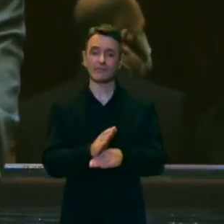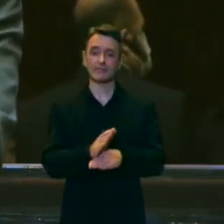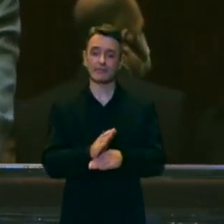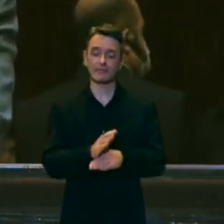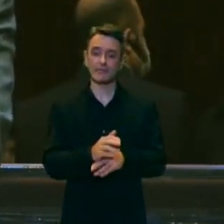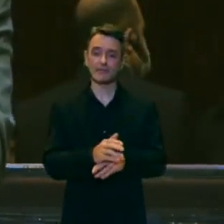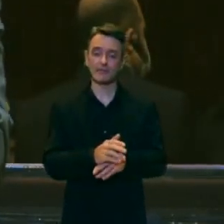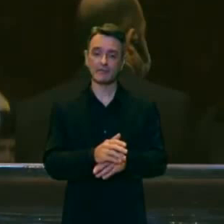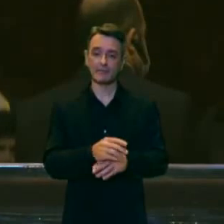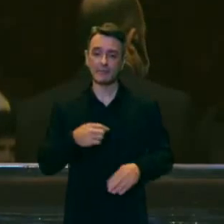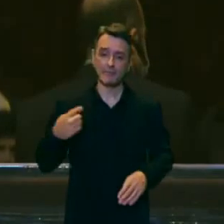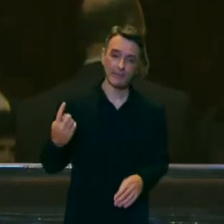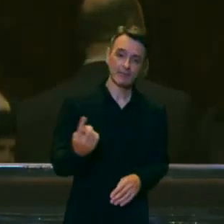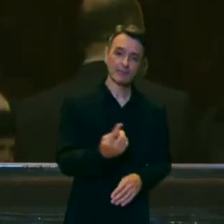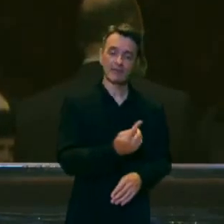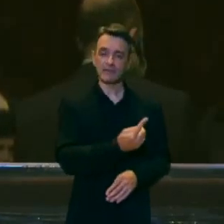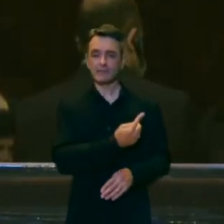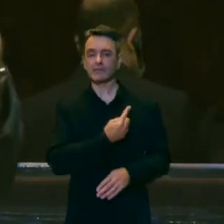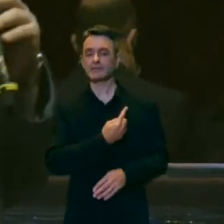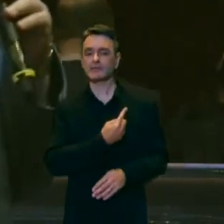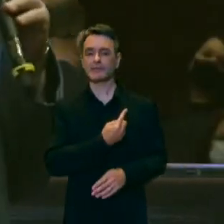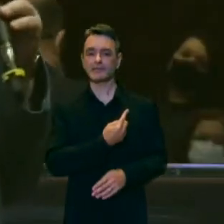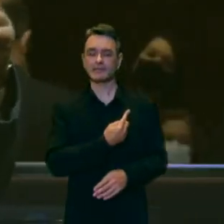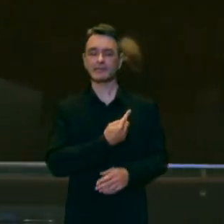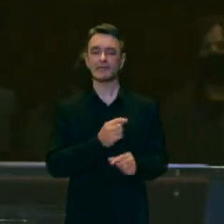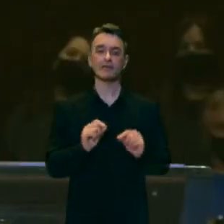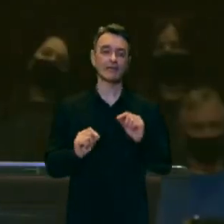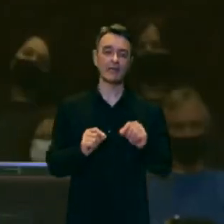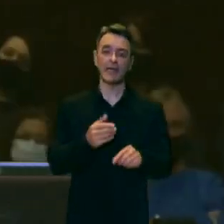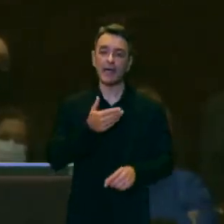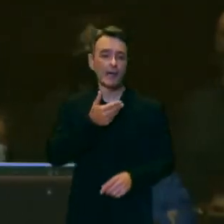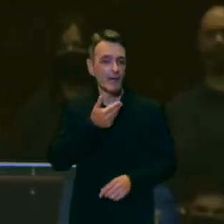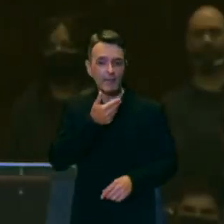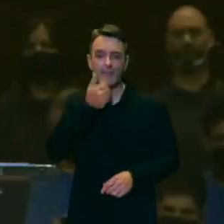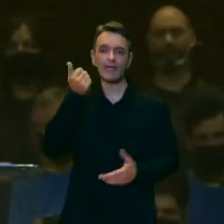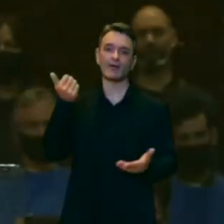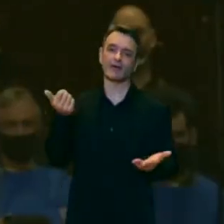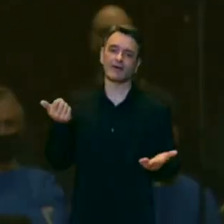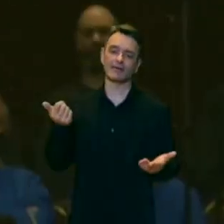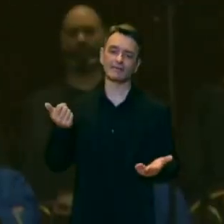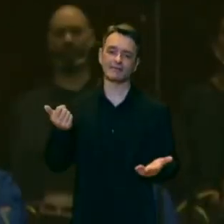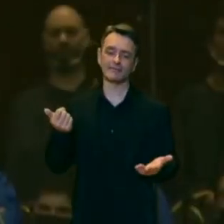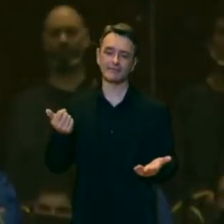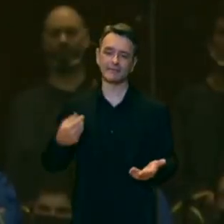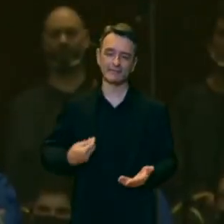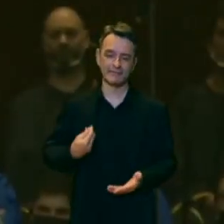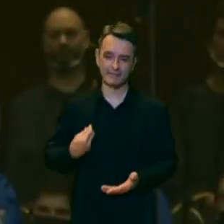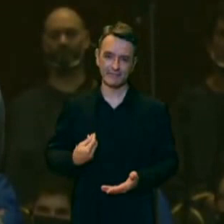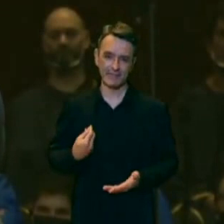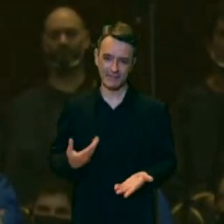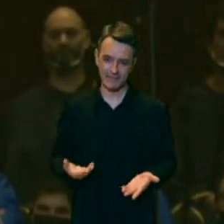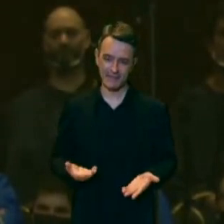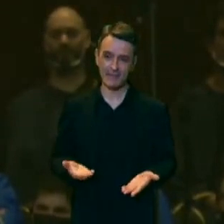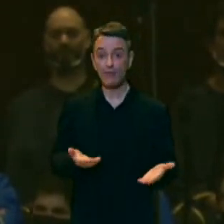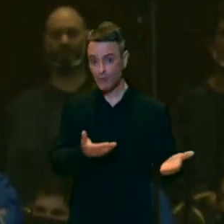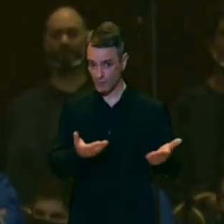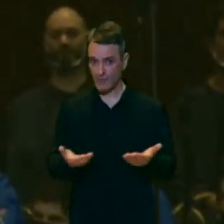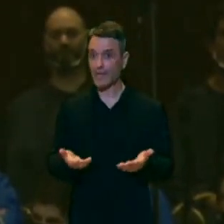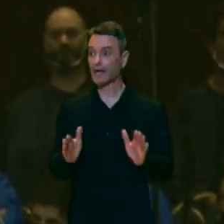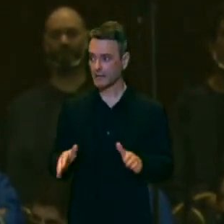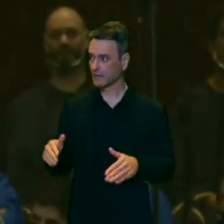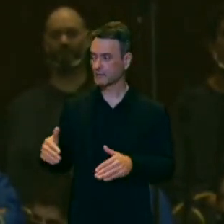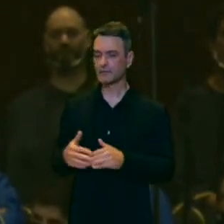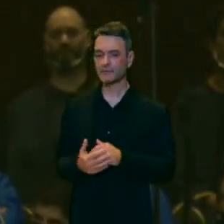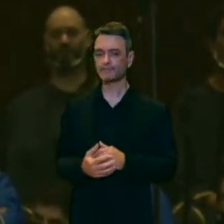bem. Então, se hoje você está ouvindo a voz do Espírito, eu vou convidar você a vir daqui a pouquinho aqui na frente para a gente